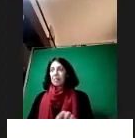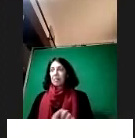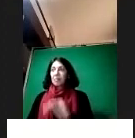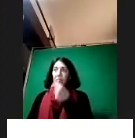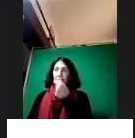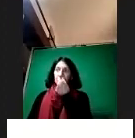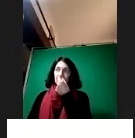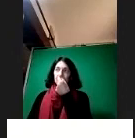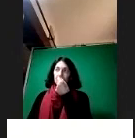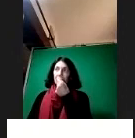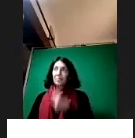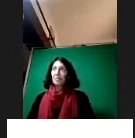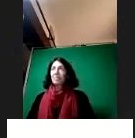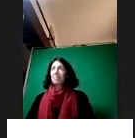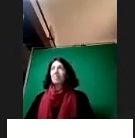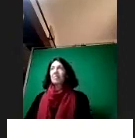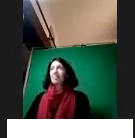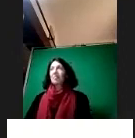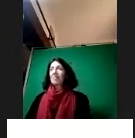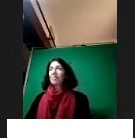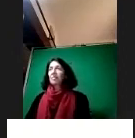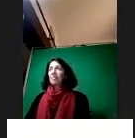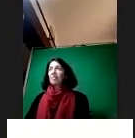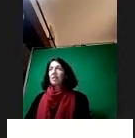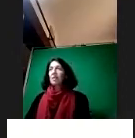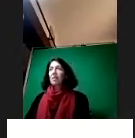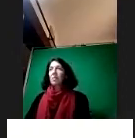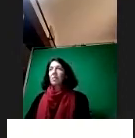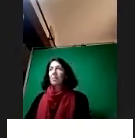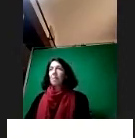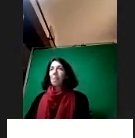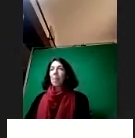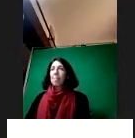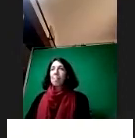até, digamos, a vários testes de impressão.